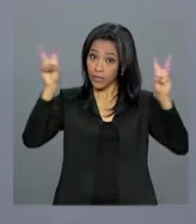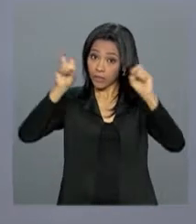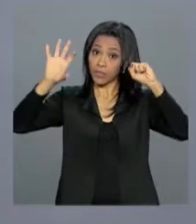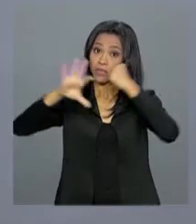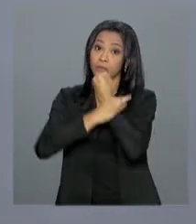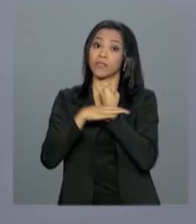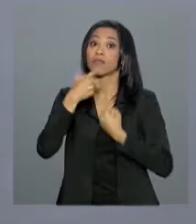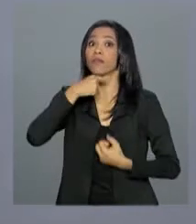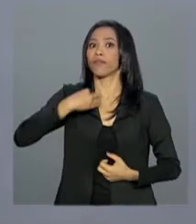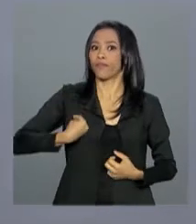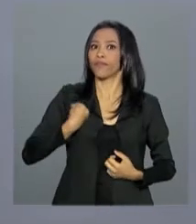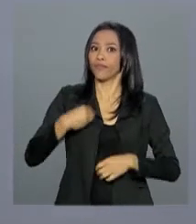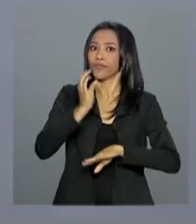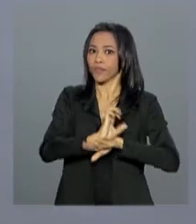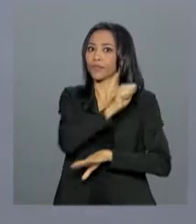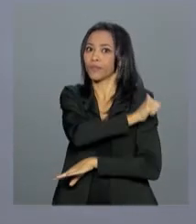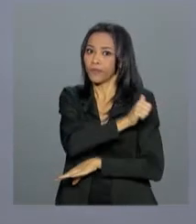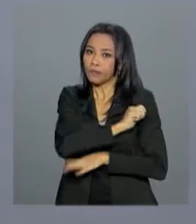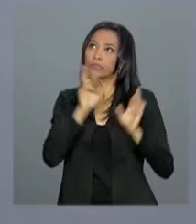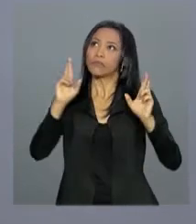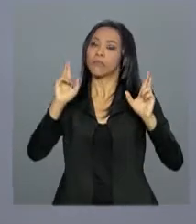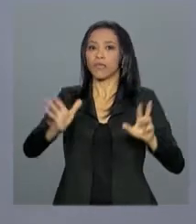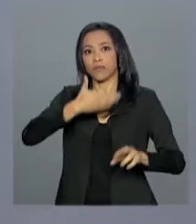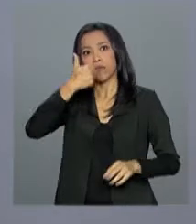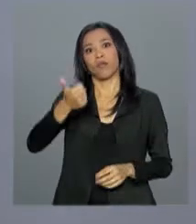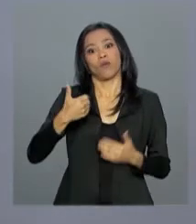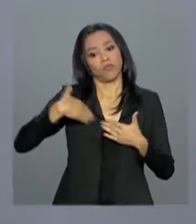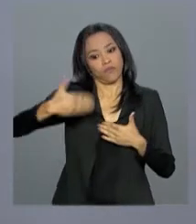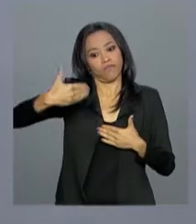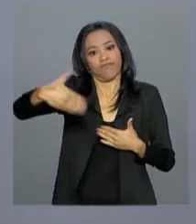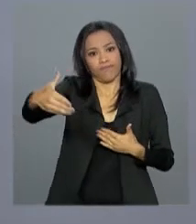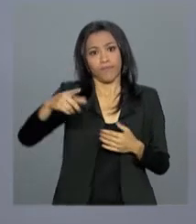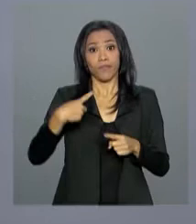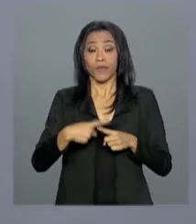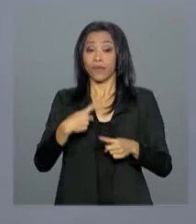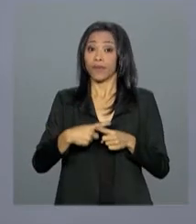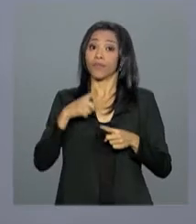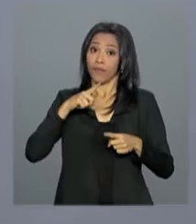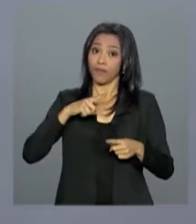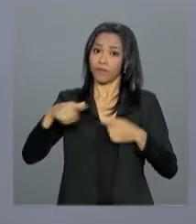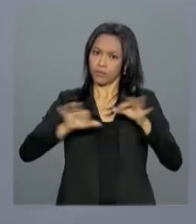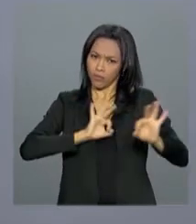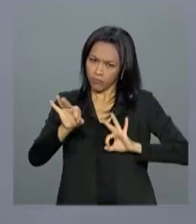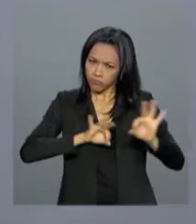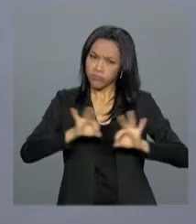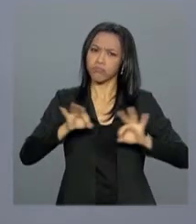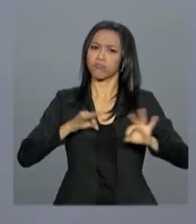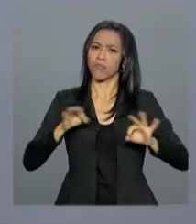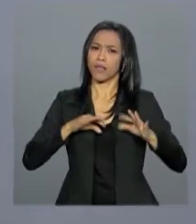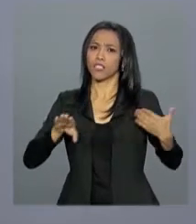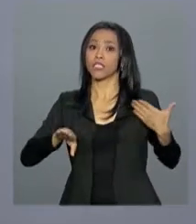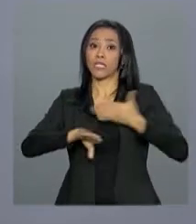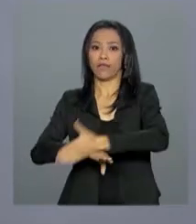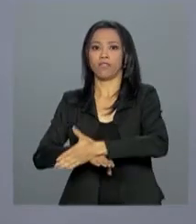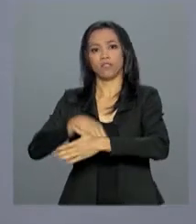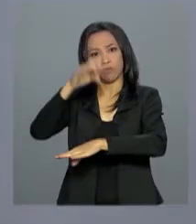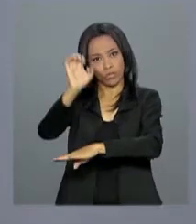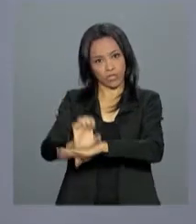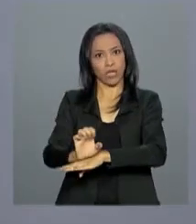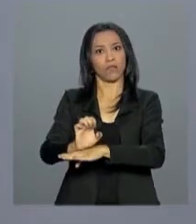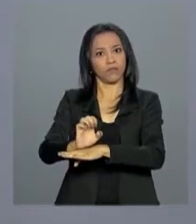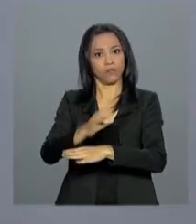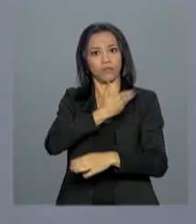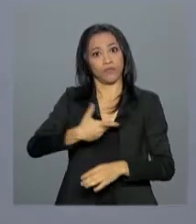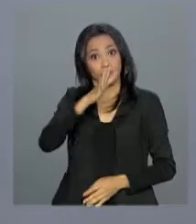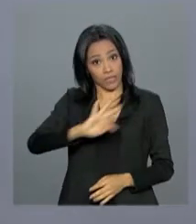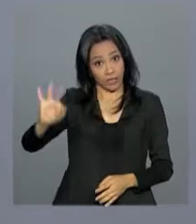quem vive no Rio de Janeiro espera por dias melhores depois das ações de intervenção federal no Estado. E os resultados já começam a